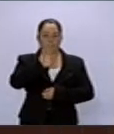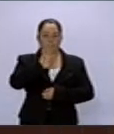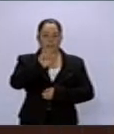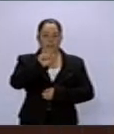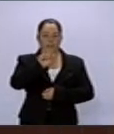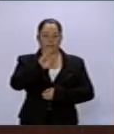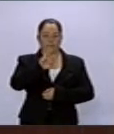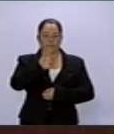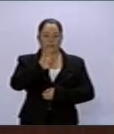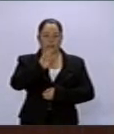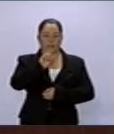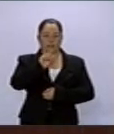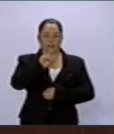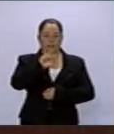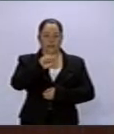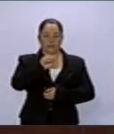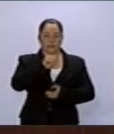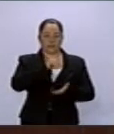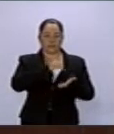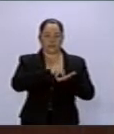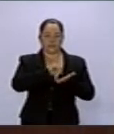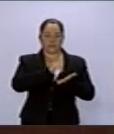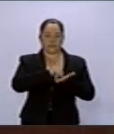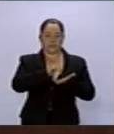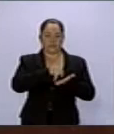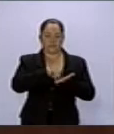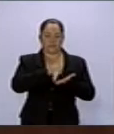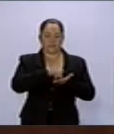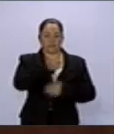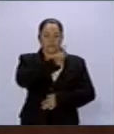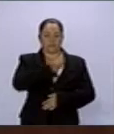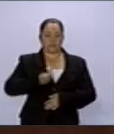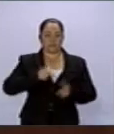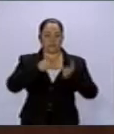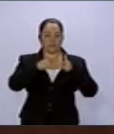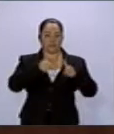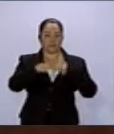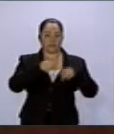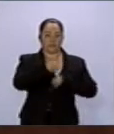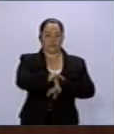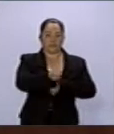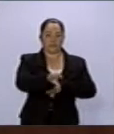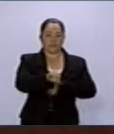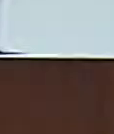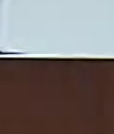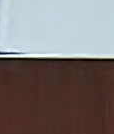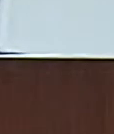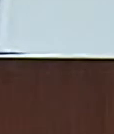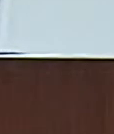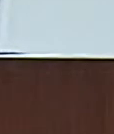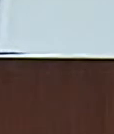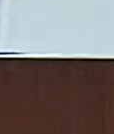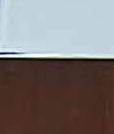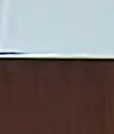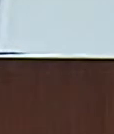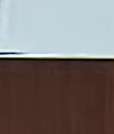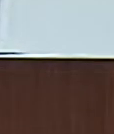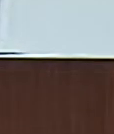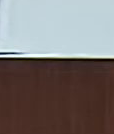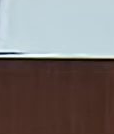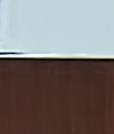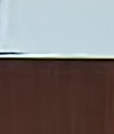a secretário da secretaria de gestão do trabalho e da Educação na saúde do Ministério da Saúde